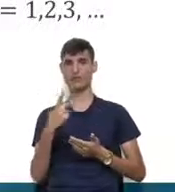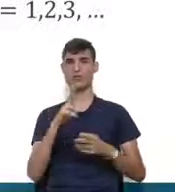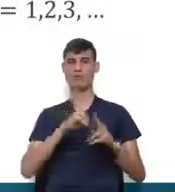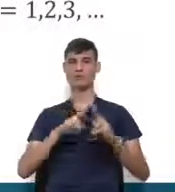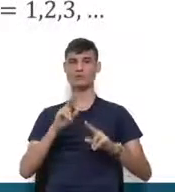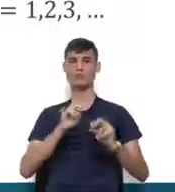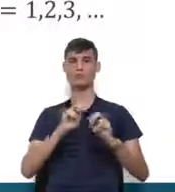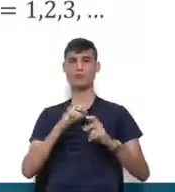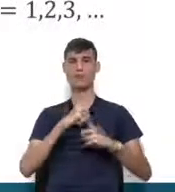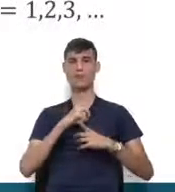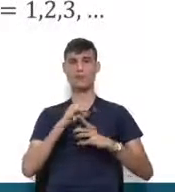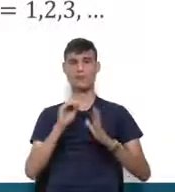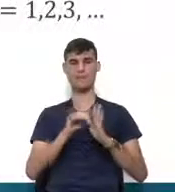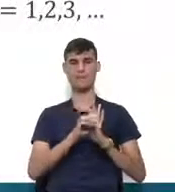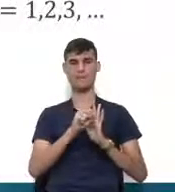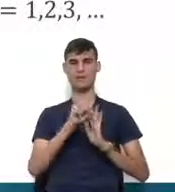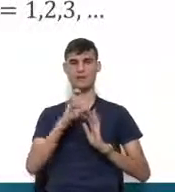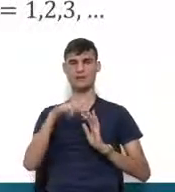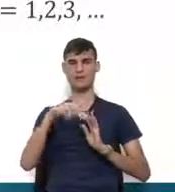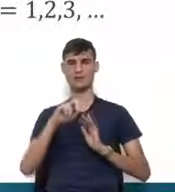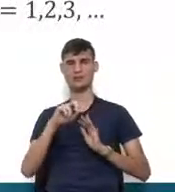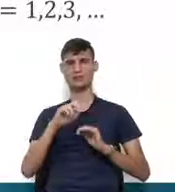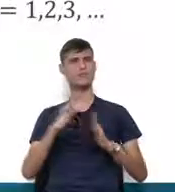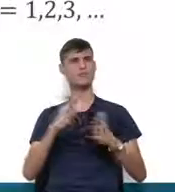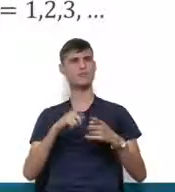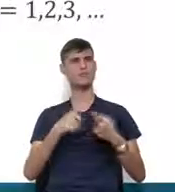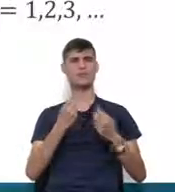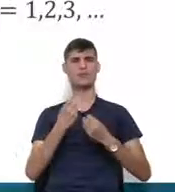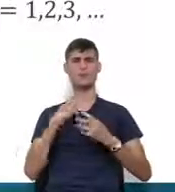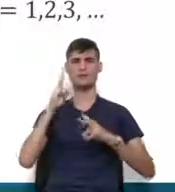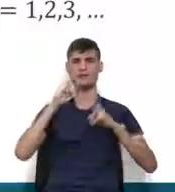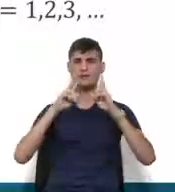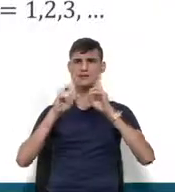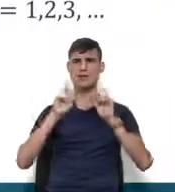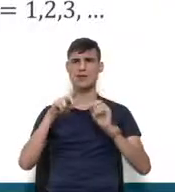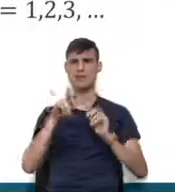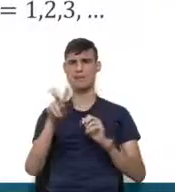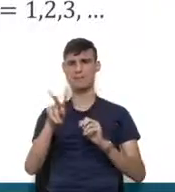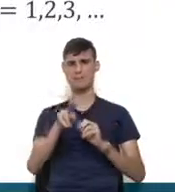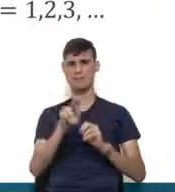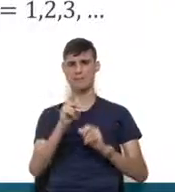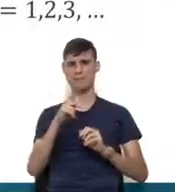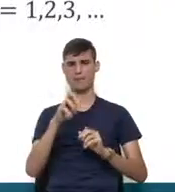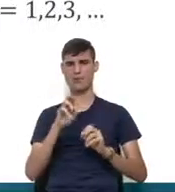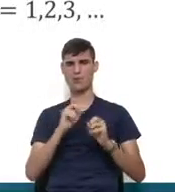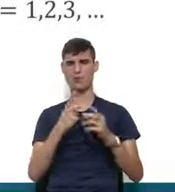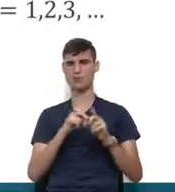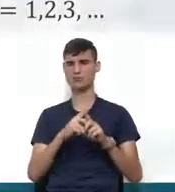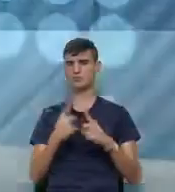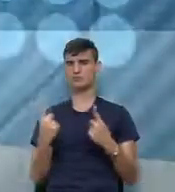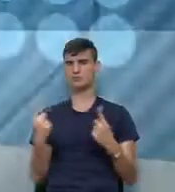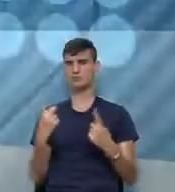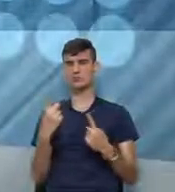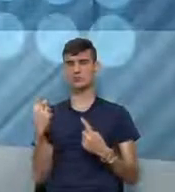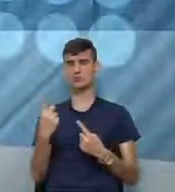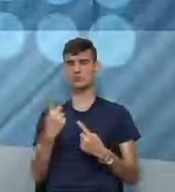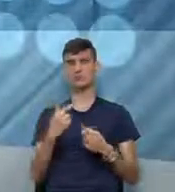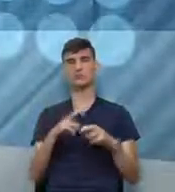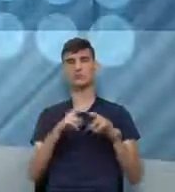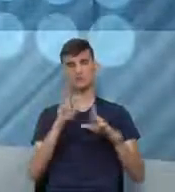que tem o seno. Ai, professora, mas como que eu lembro o que é função par e o que é função ímpar? Veja bem, são conteúdos que você